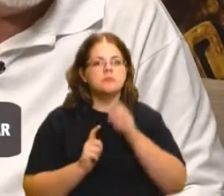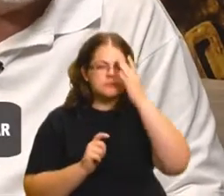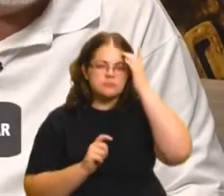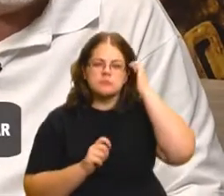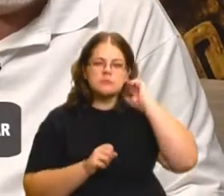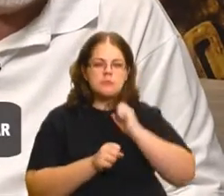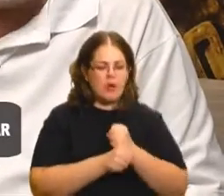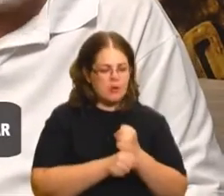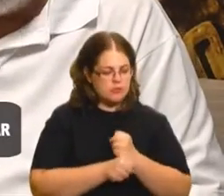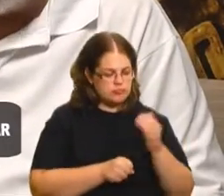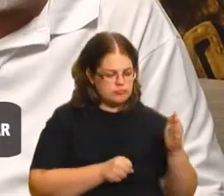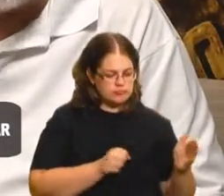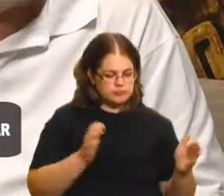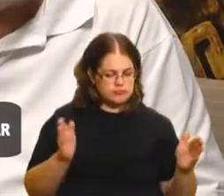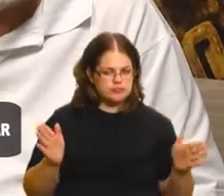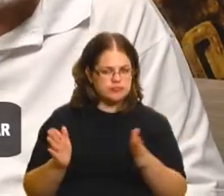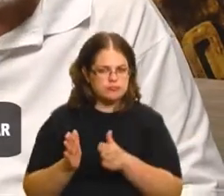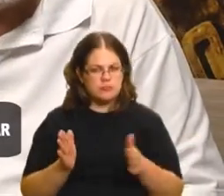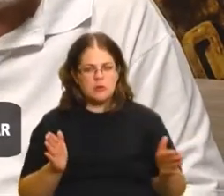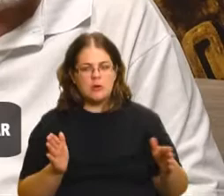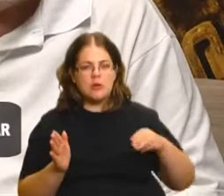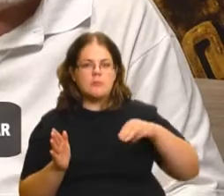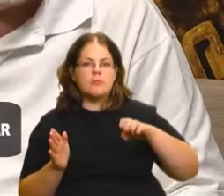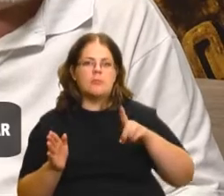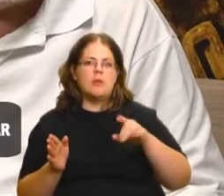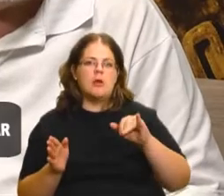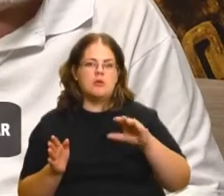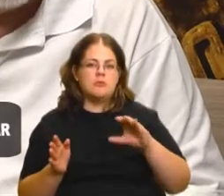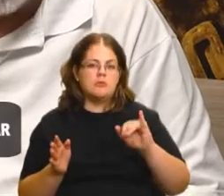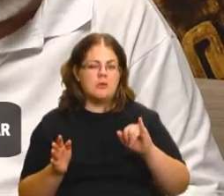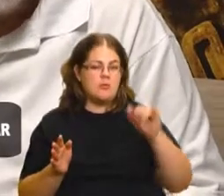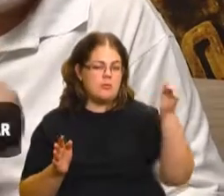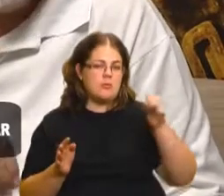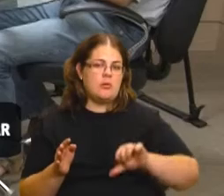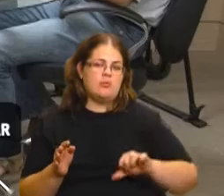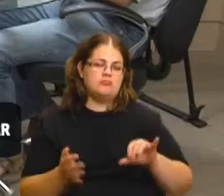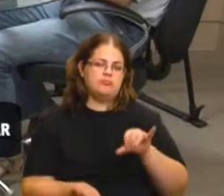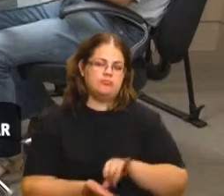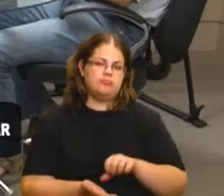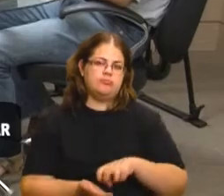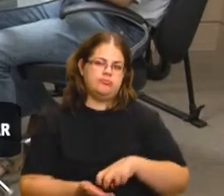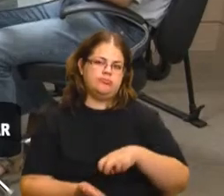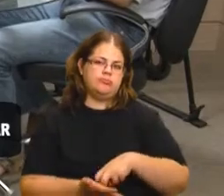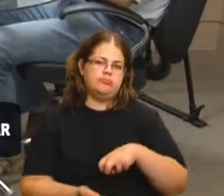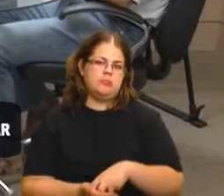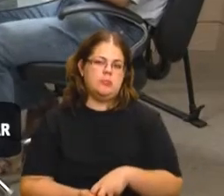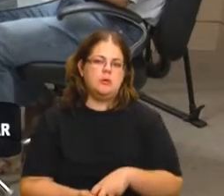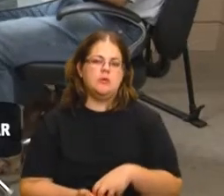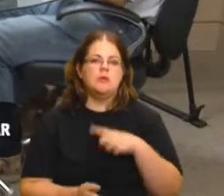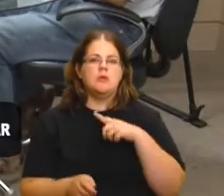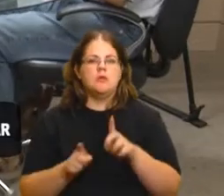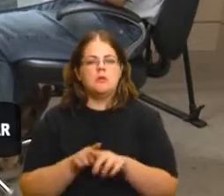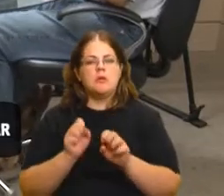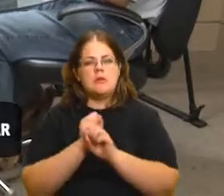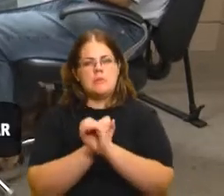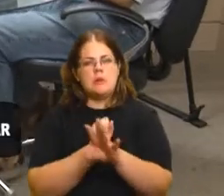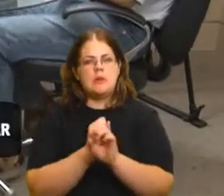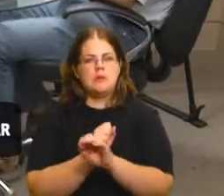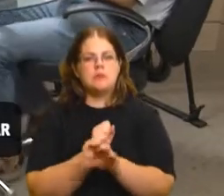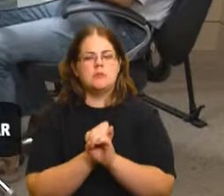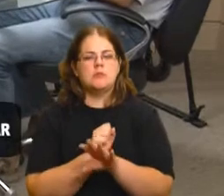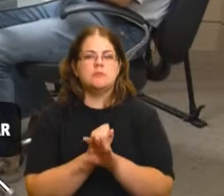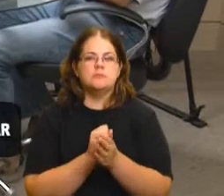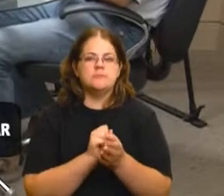anos mais brutais são os do governo Médici. Tá? Aí tem a questão da imprensa, tem a questão